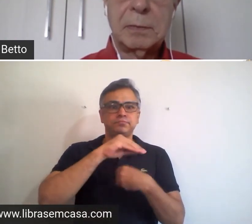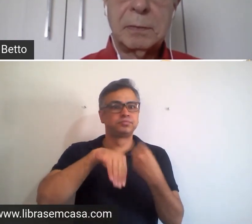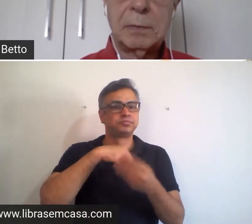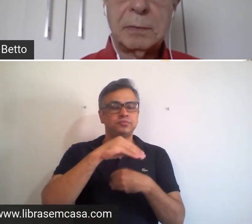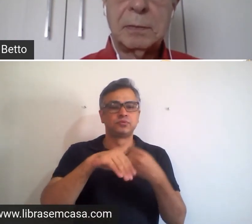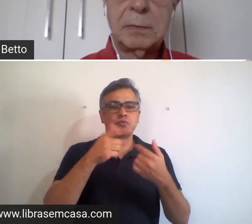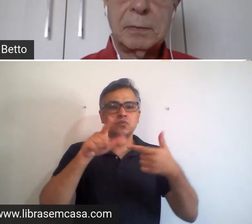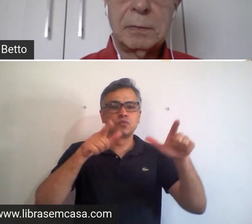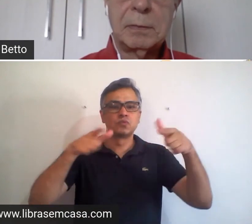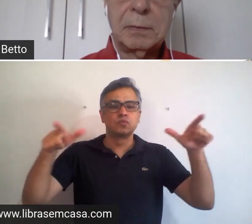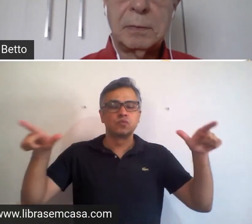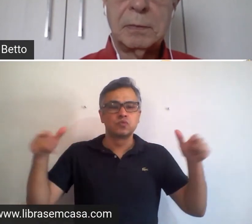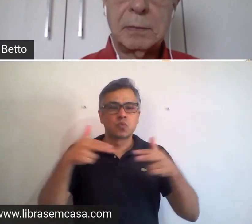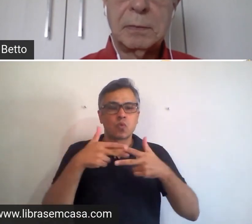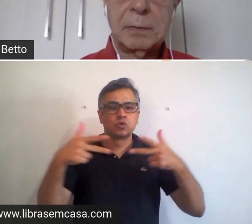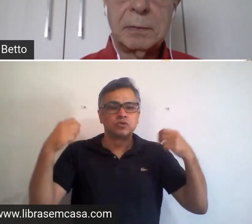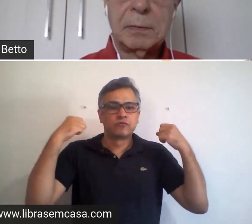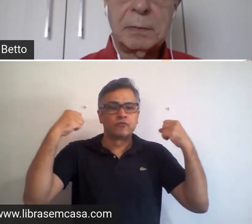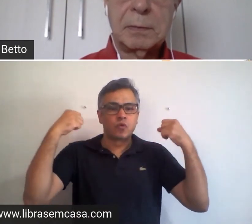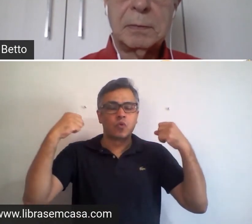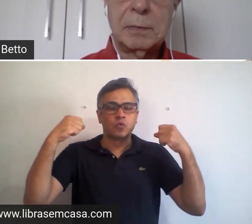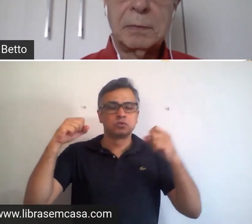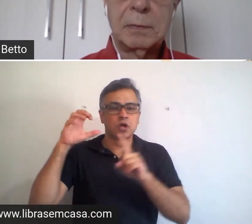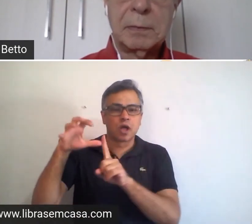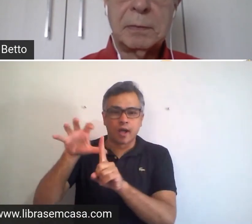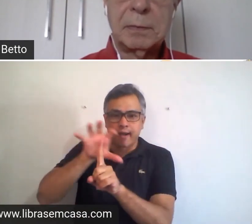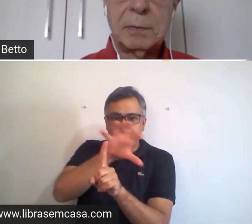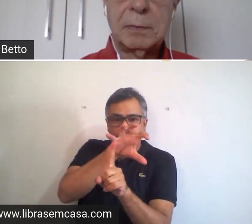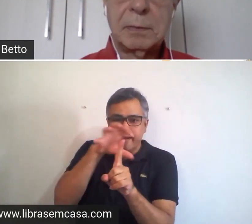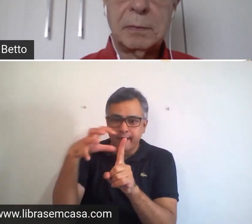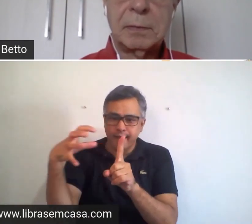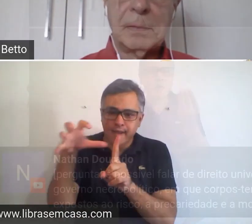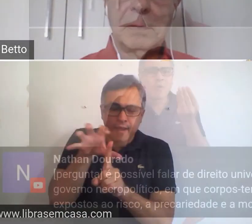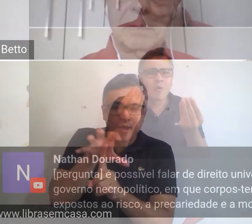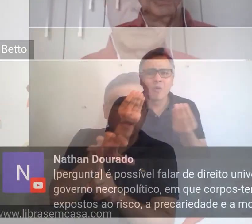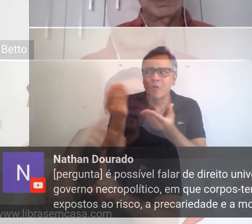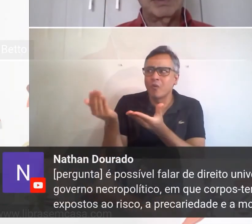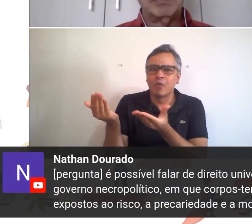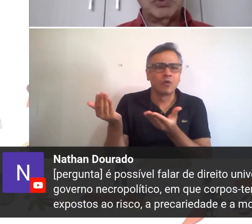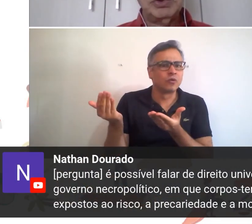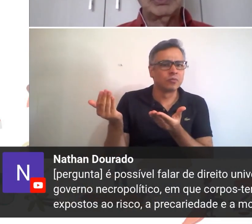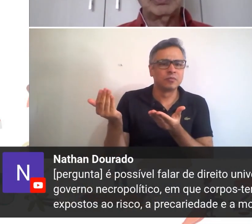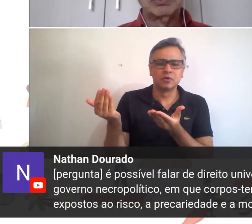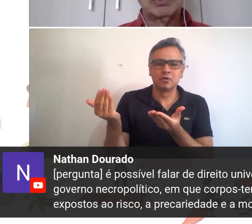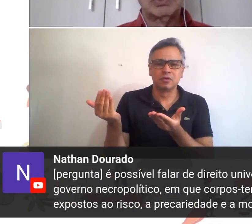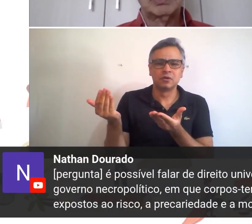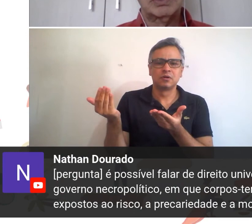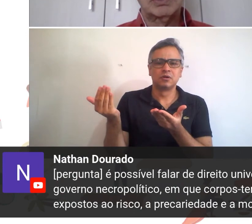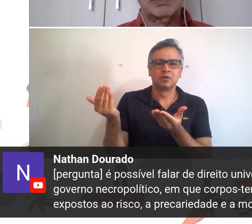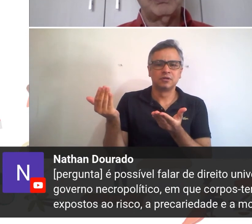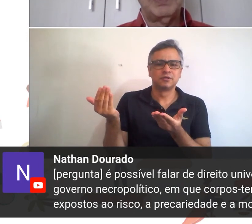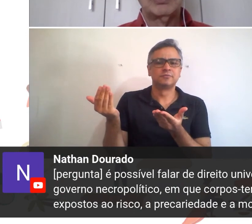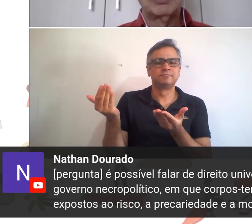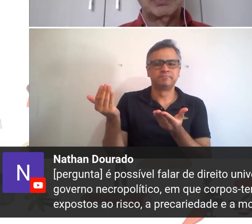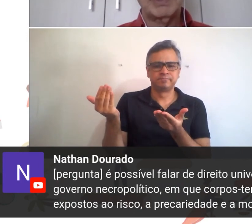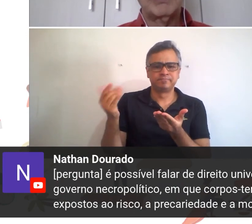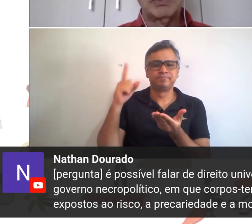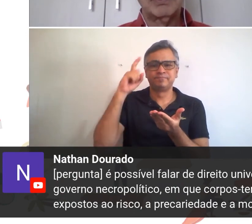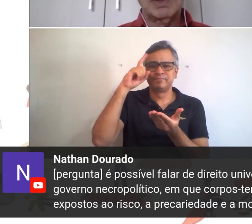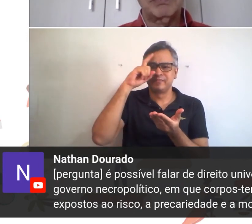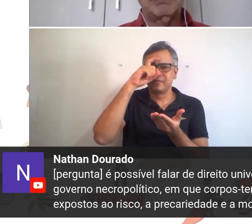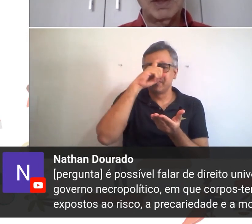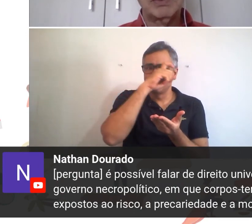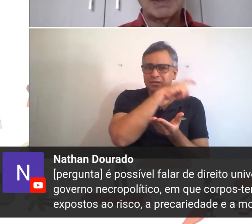outras linhas de força que têm as suas intenções e preferências. É muito difícil o